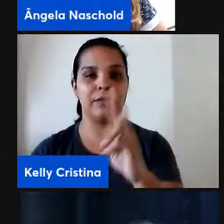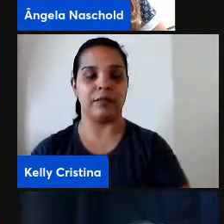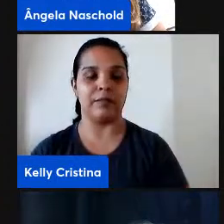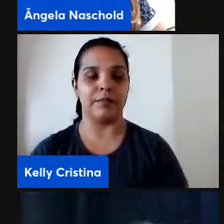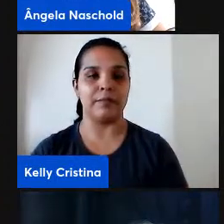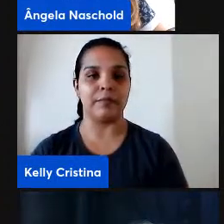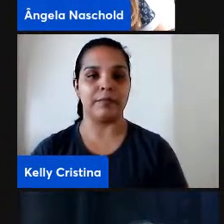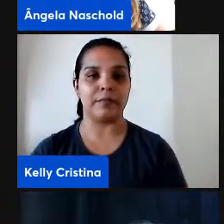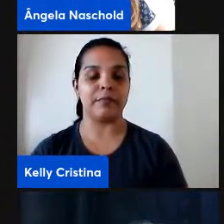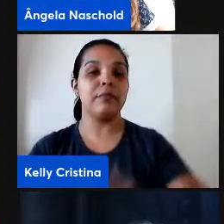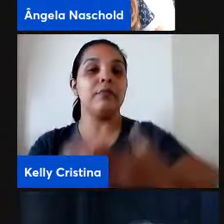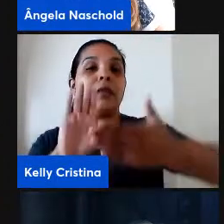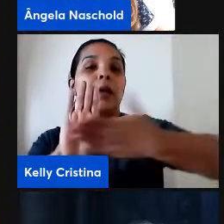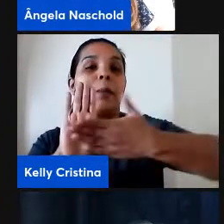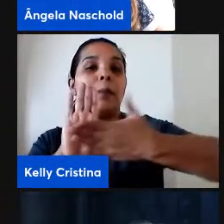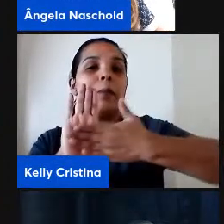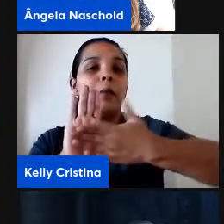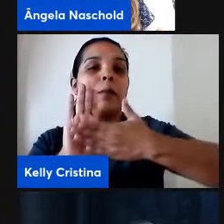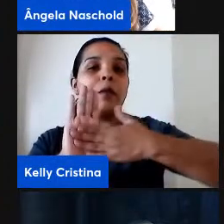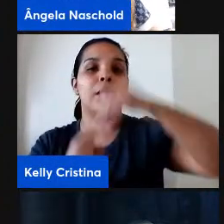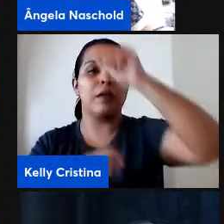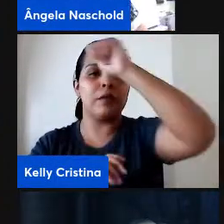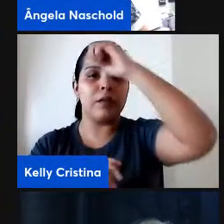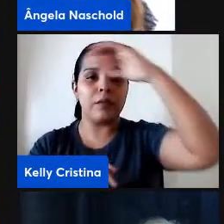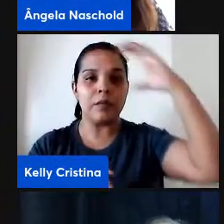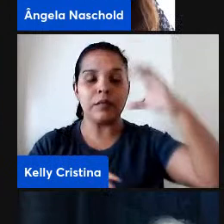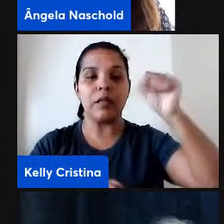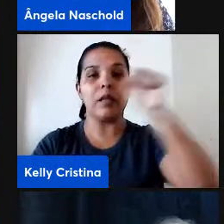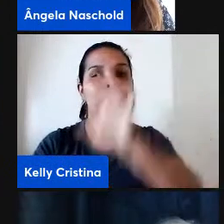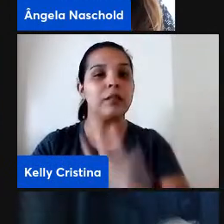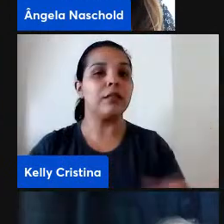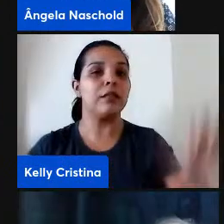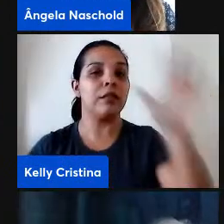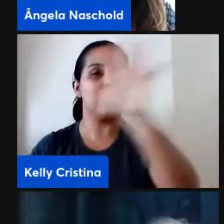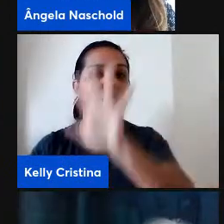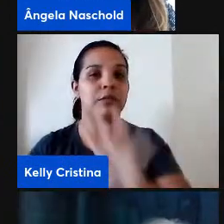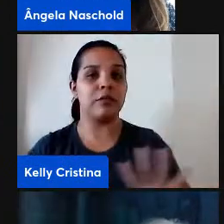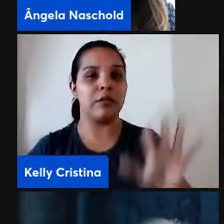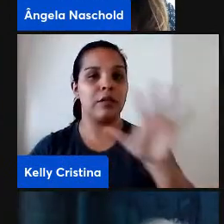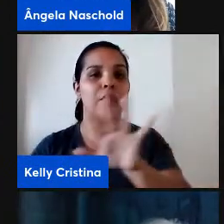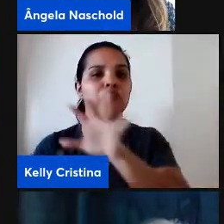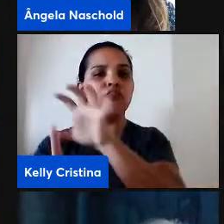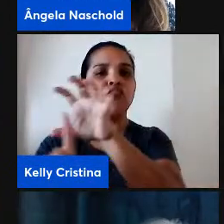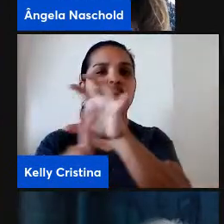a proposta essa de alfabetização nacional, o pacto, tudo isso,